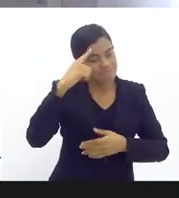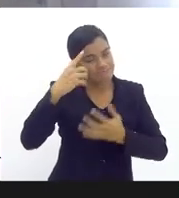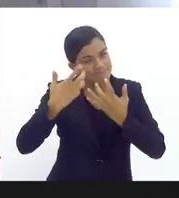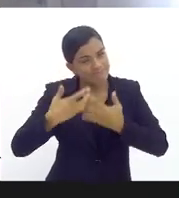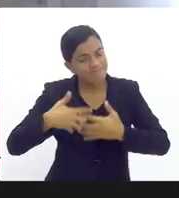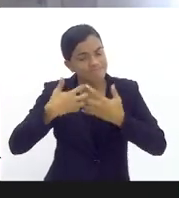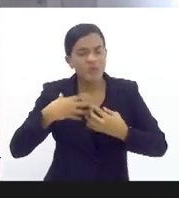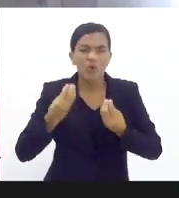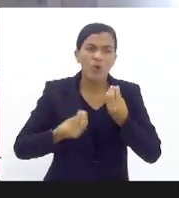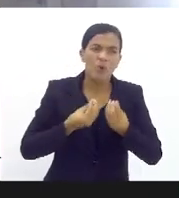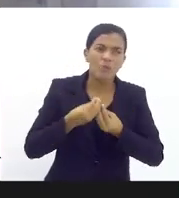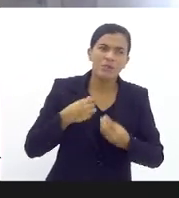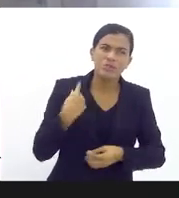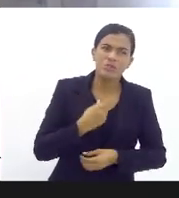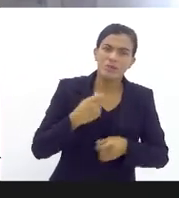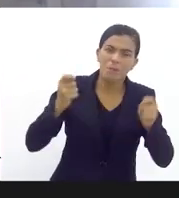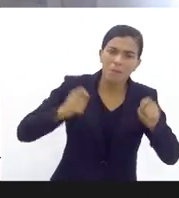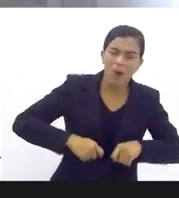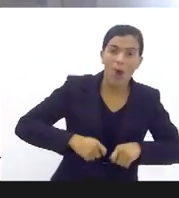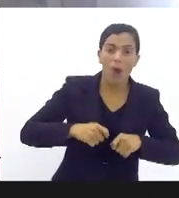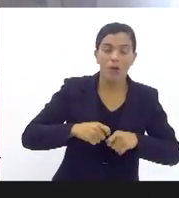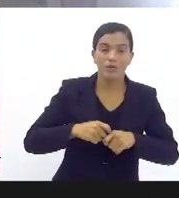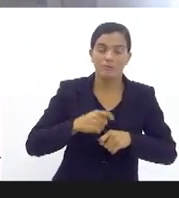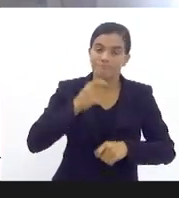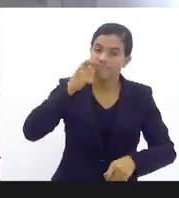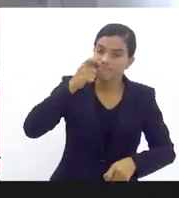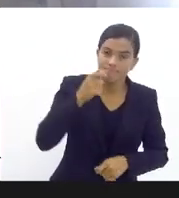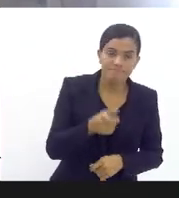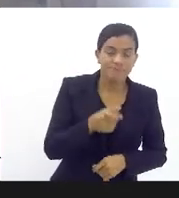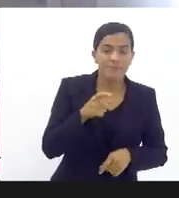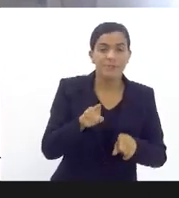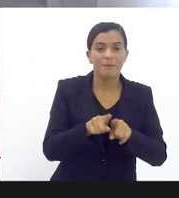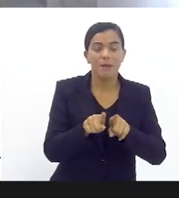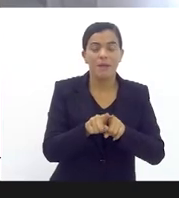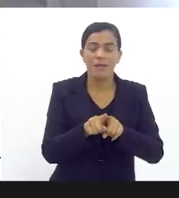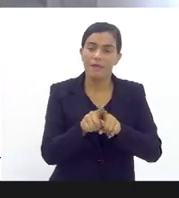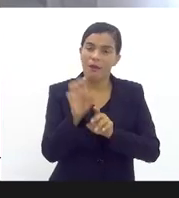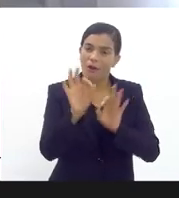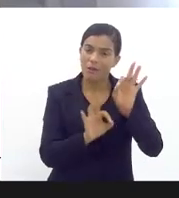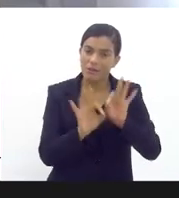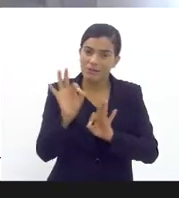pode, de forma intencional, né, e de forma estruturada,